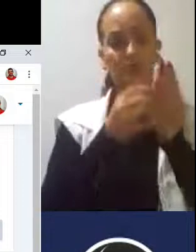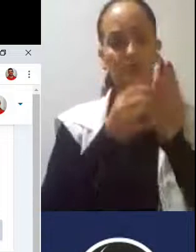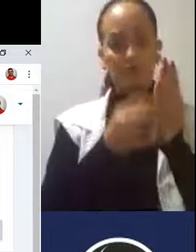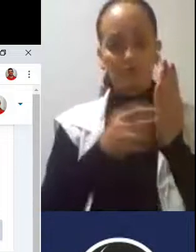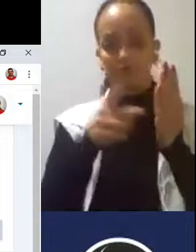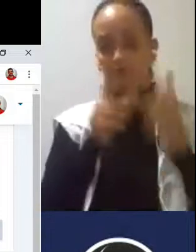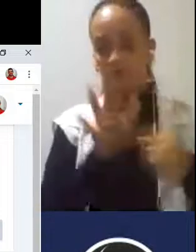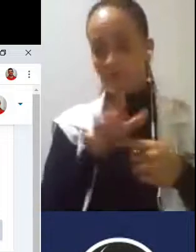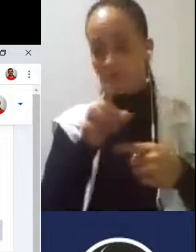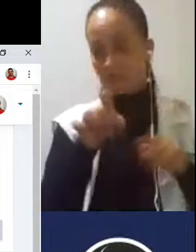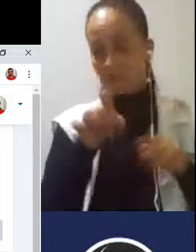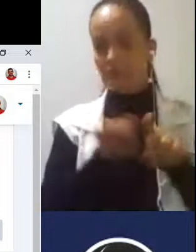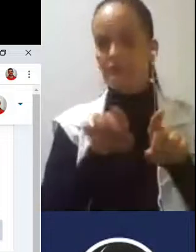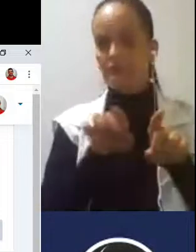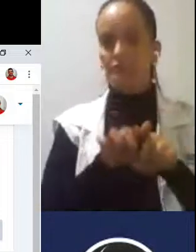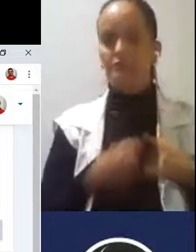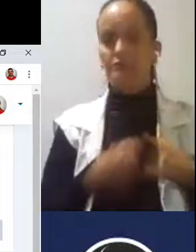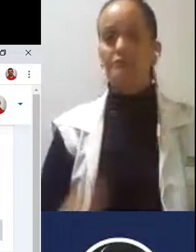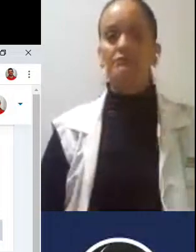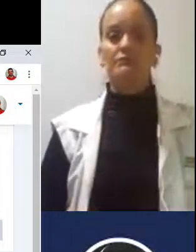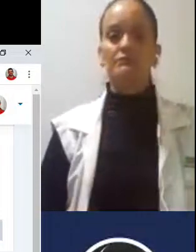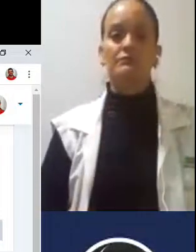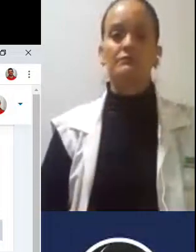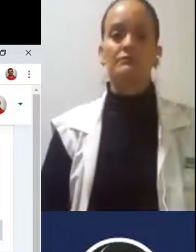Vou voltar aqui com vocês um pouquinho.